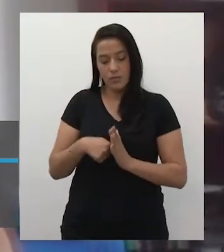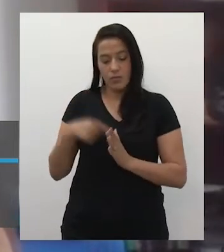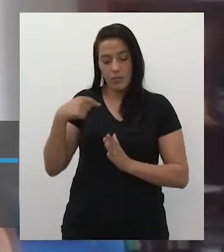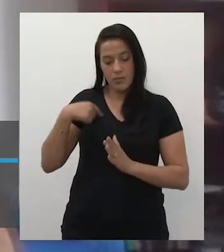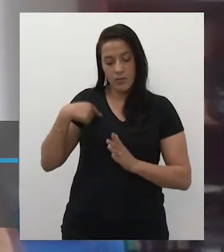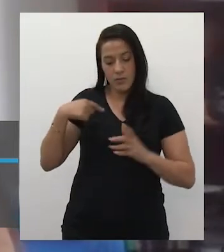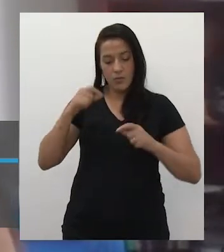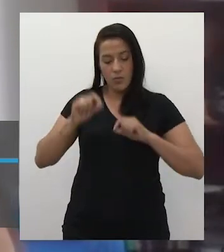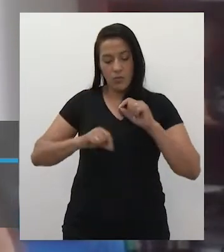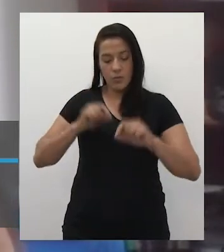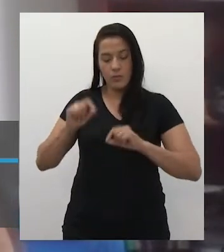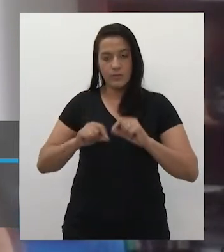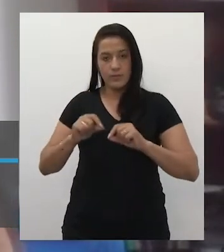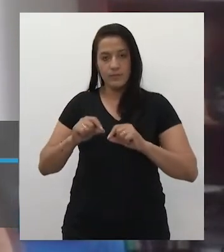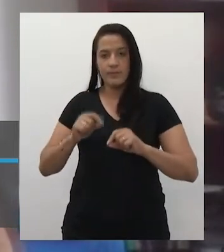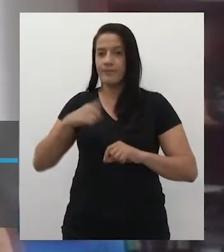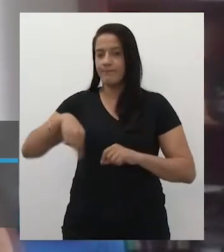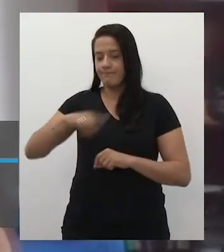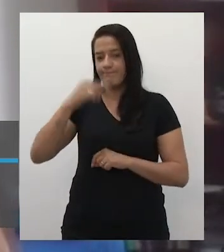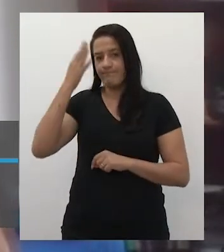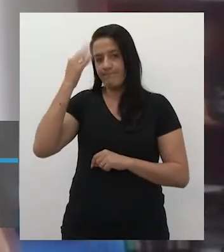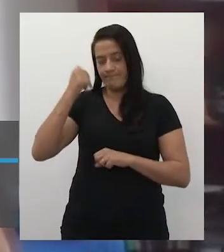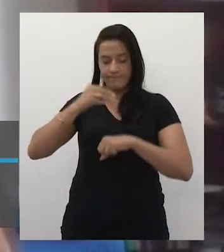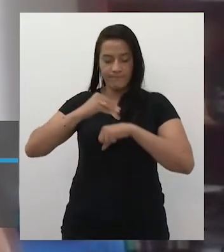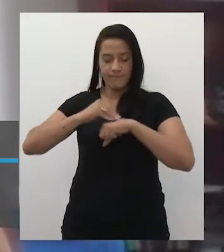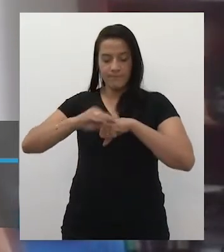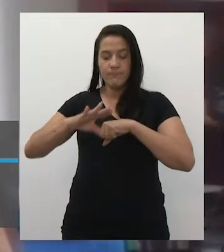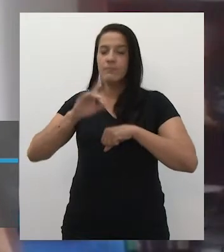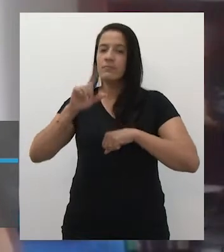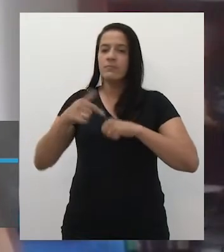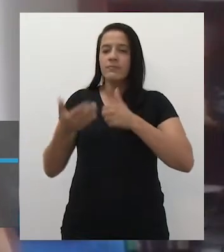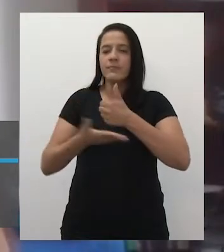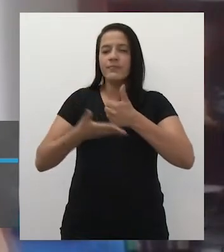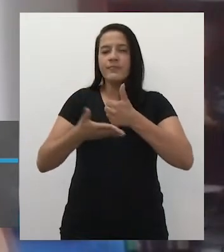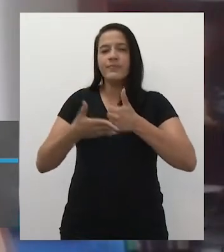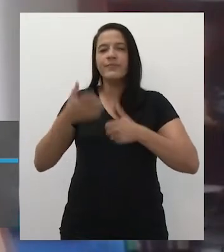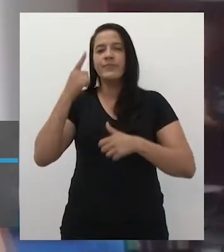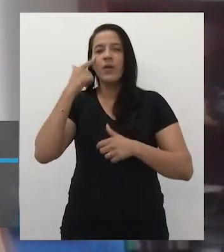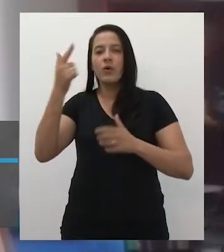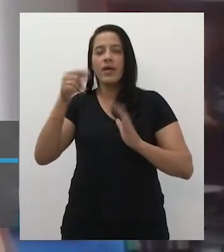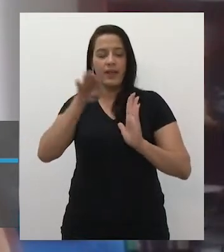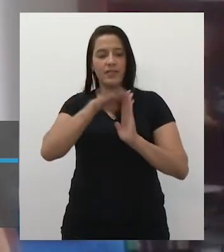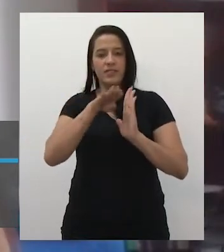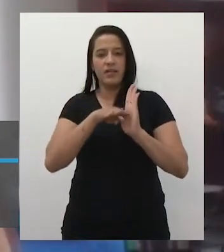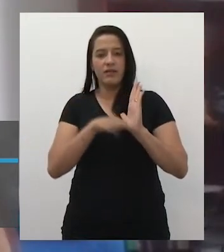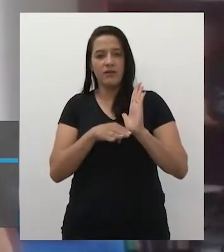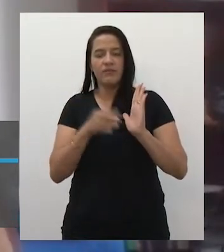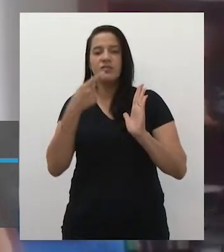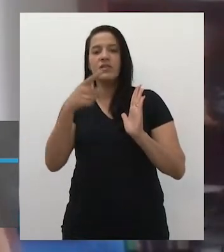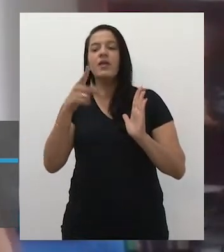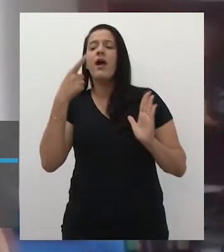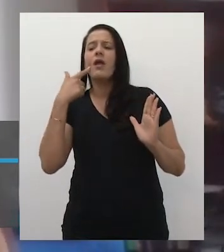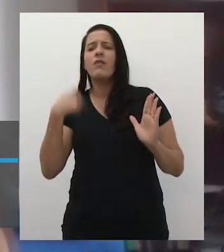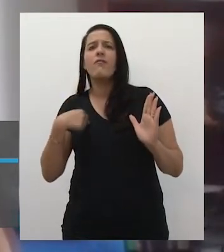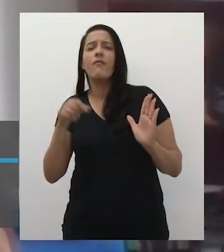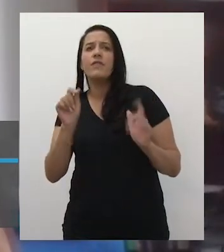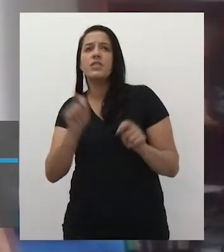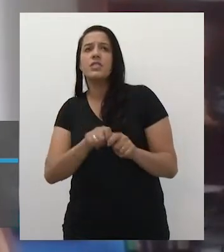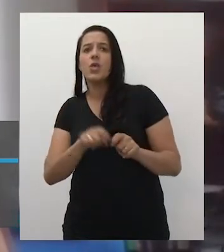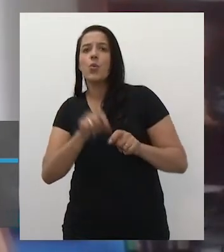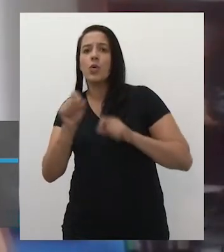das tarefas, uma outra coisa que é muito importante que a Simone trouxe na fala dela, que é bacana, é justamente fazer